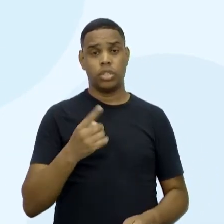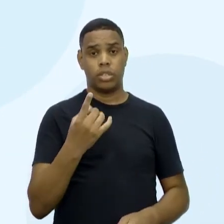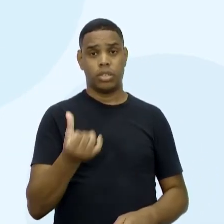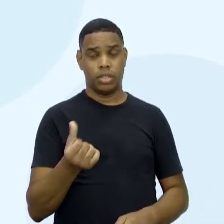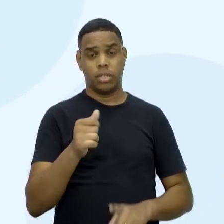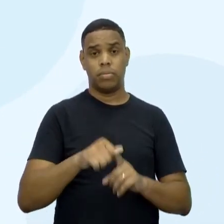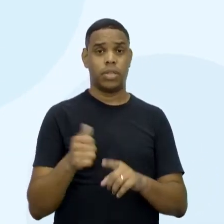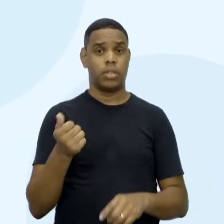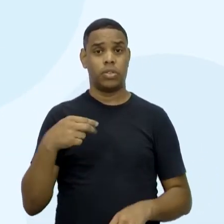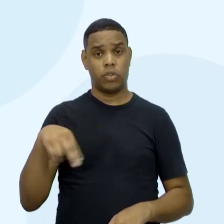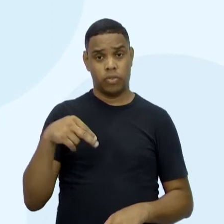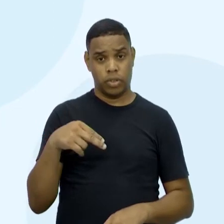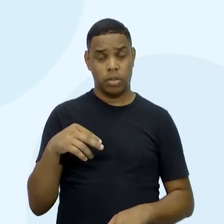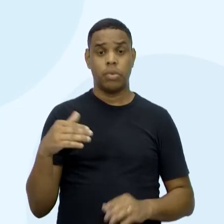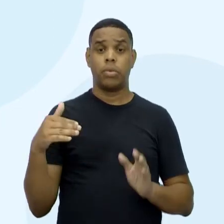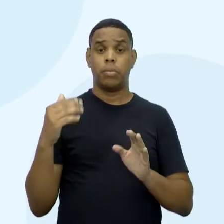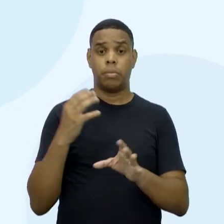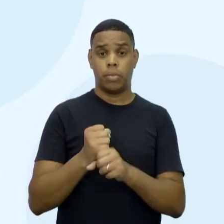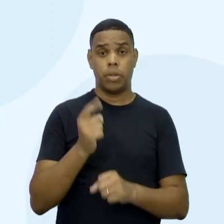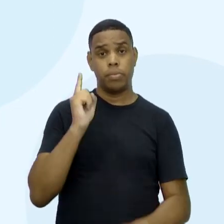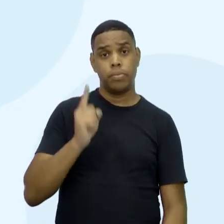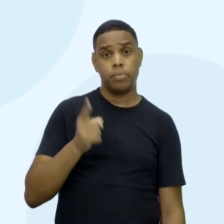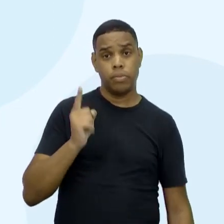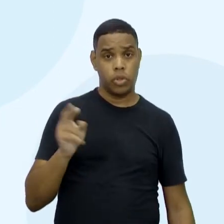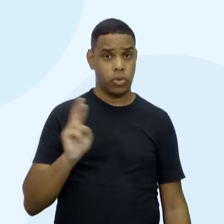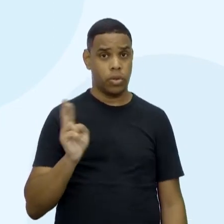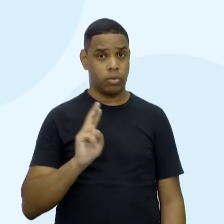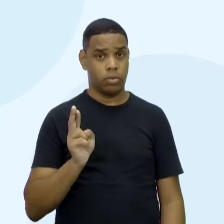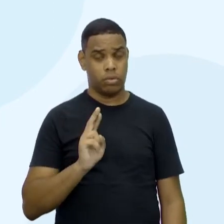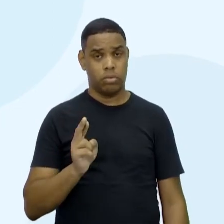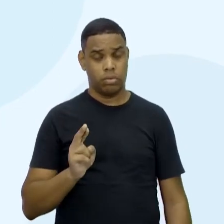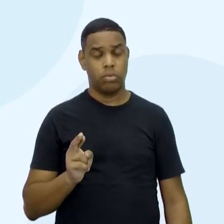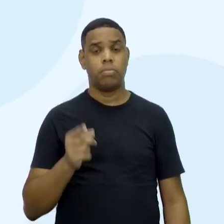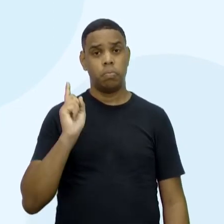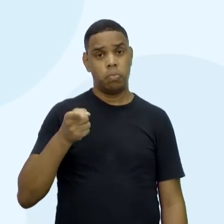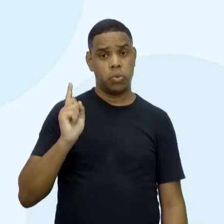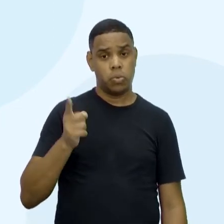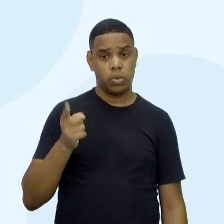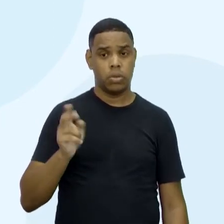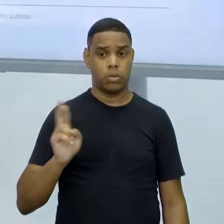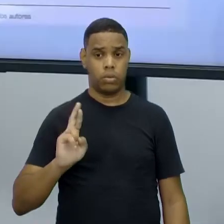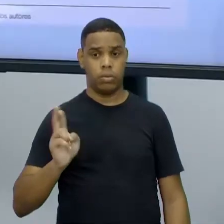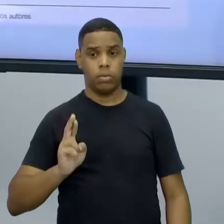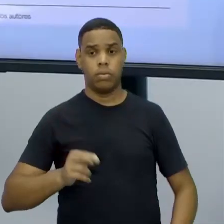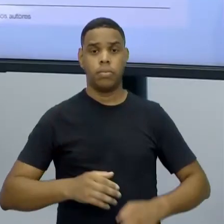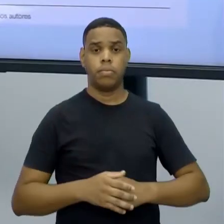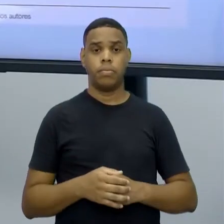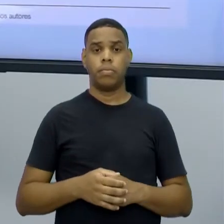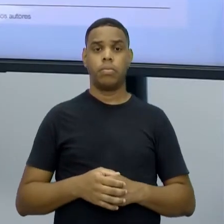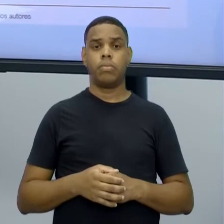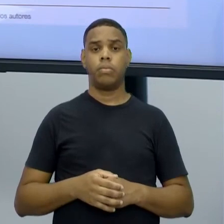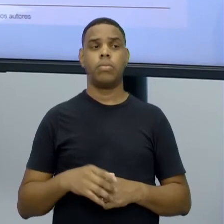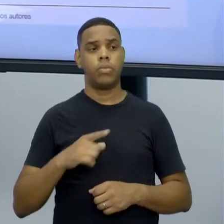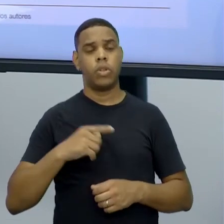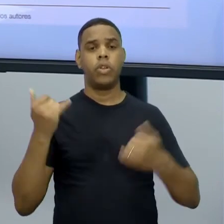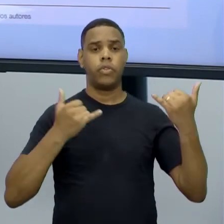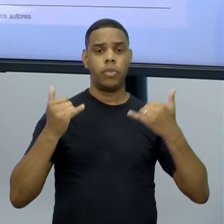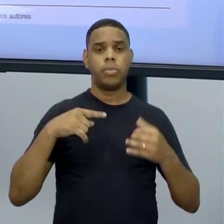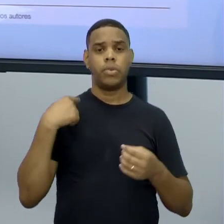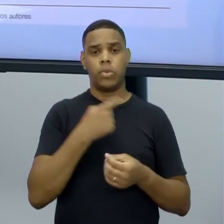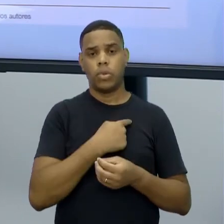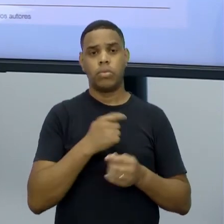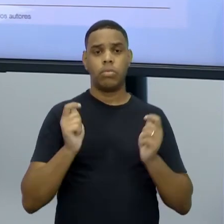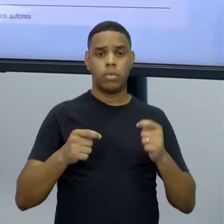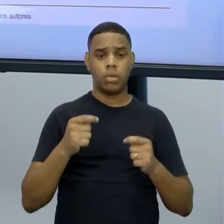16/11, e o valor aí, R$1.000 esse boleto, R$1.000. Então, há algumas informações que a gente